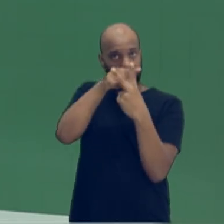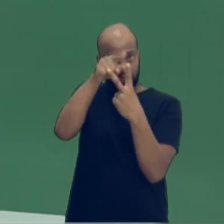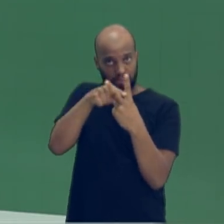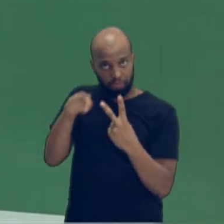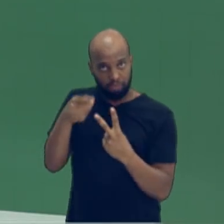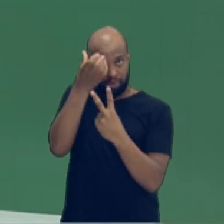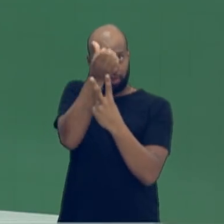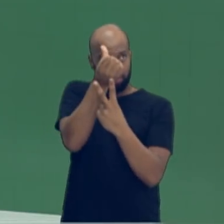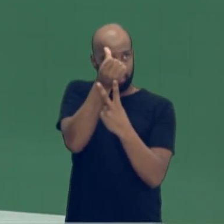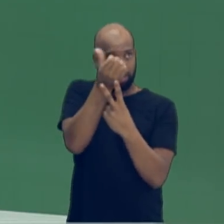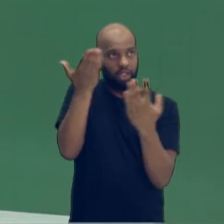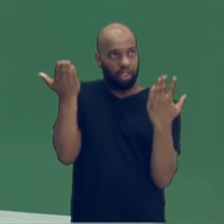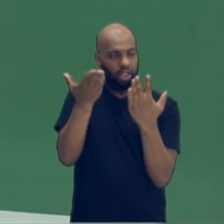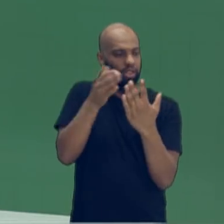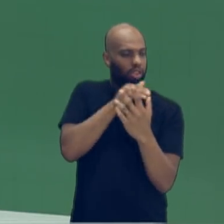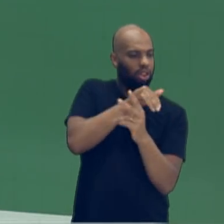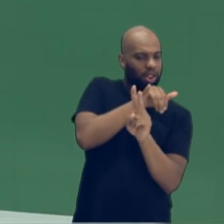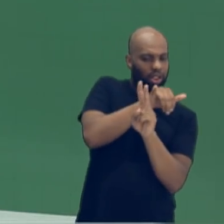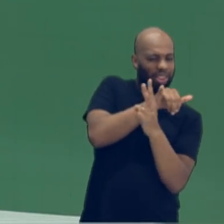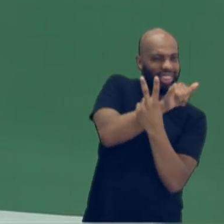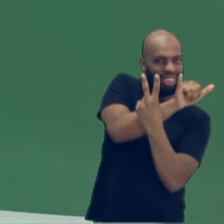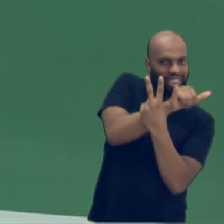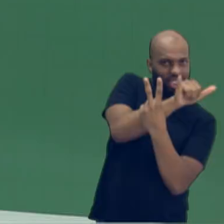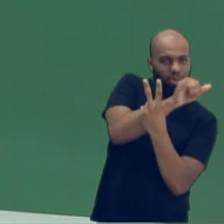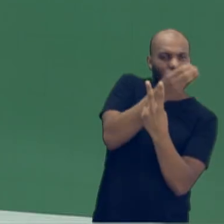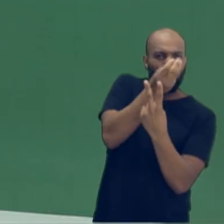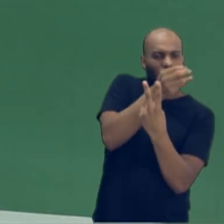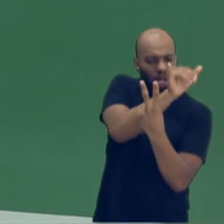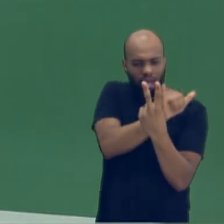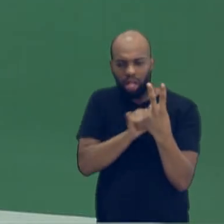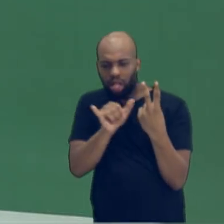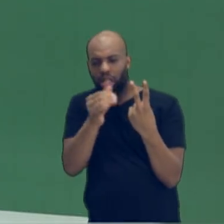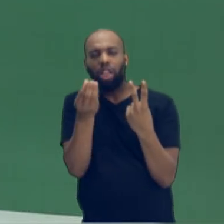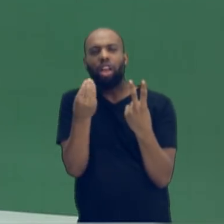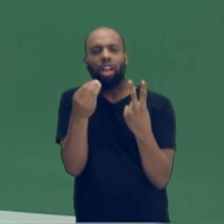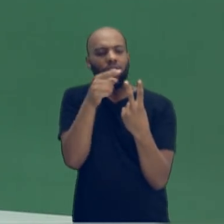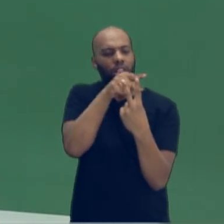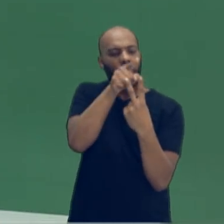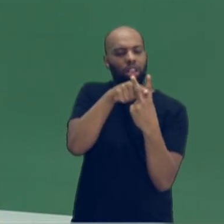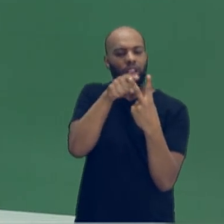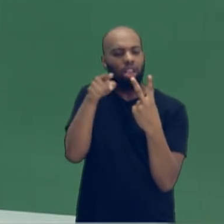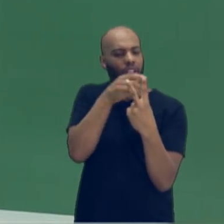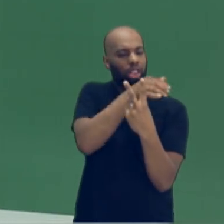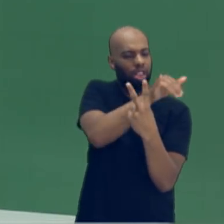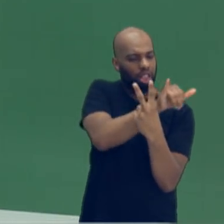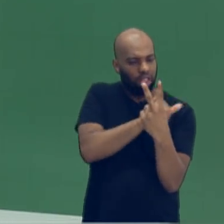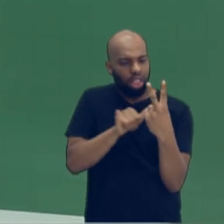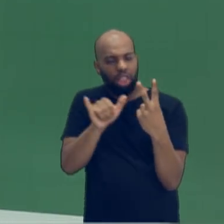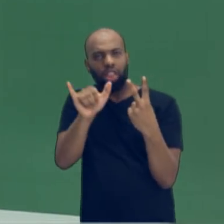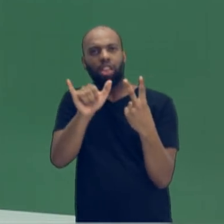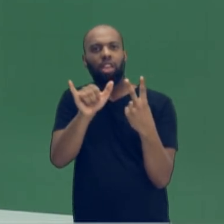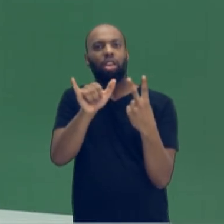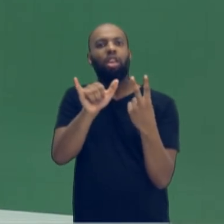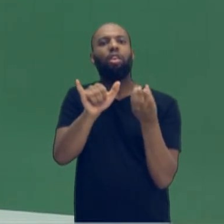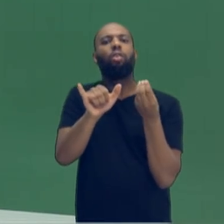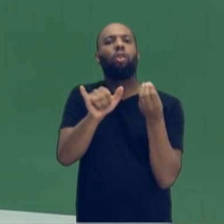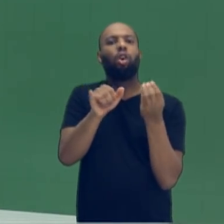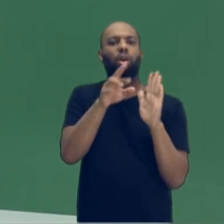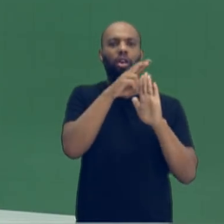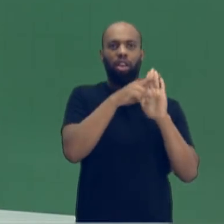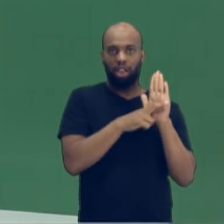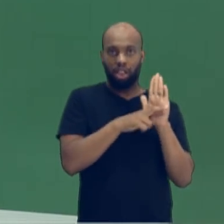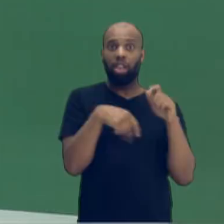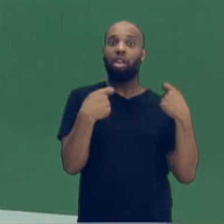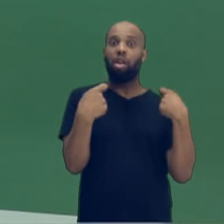do quê? Esse y. Como é que ele vai aparecer dentro da raiz sexta? Qual que é a regrinha mesmo? A regrinha é que